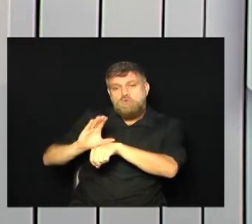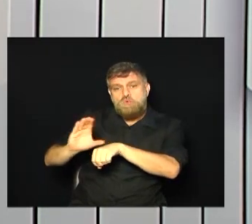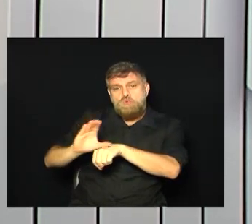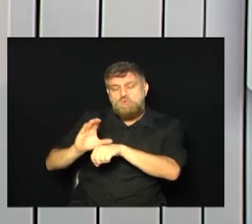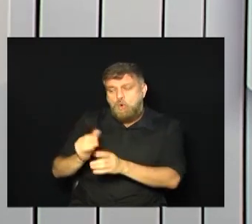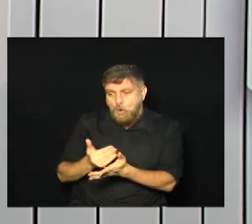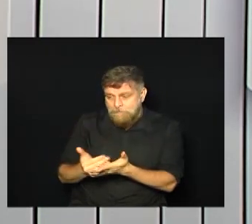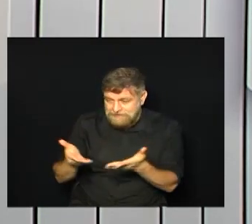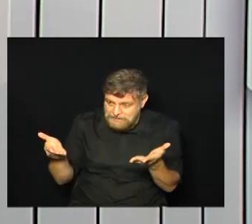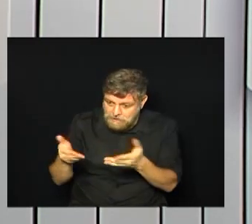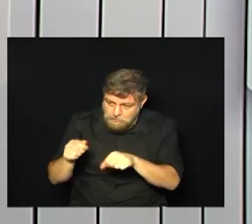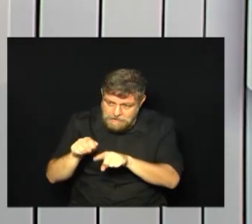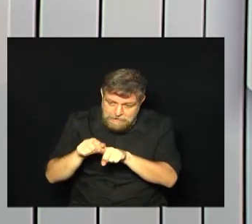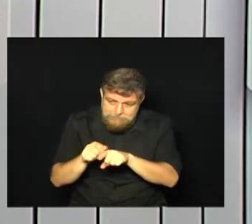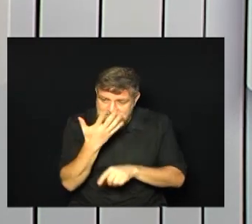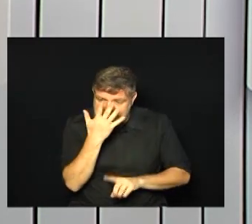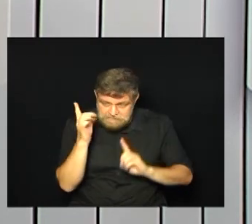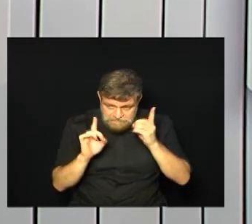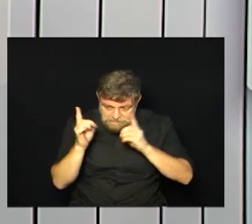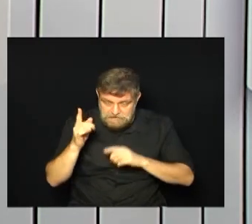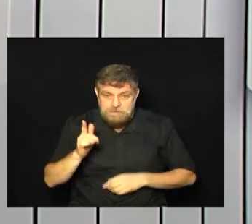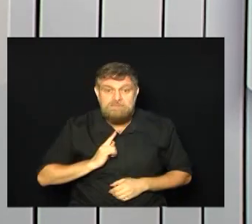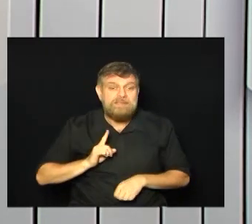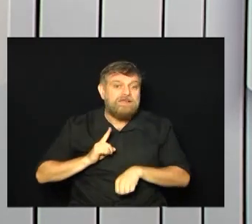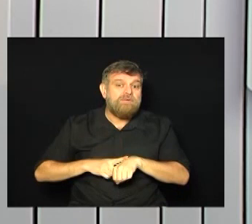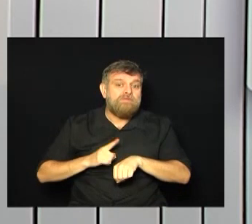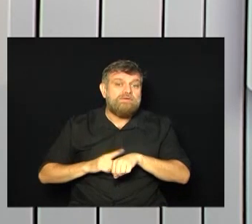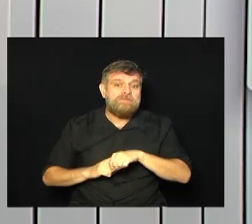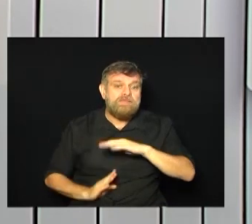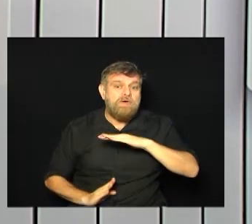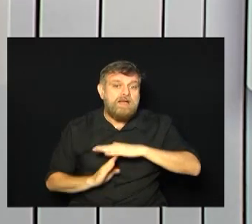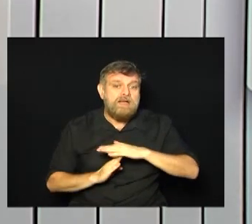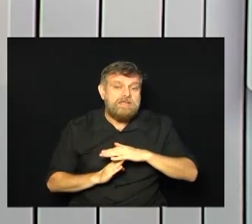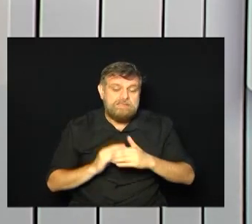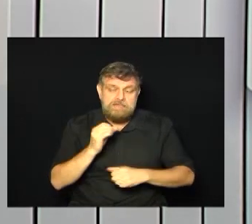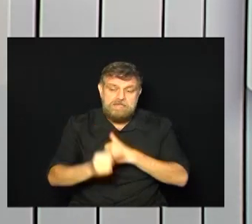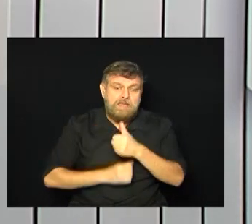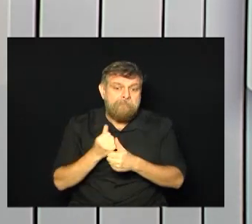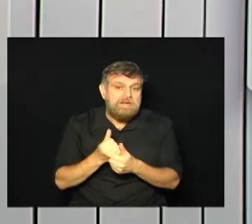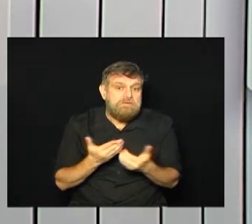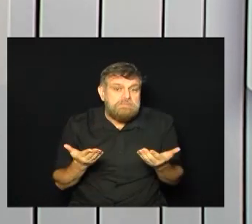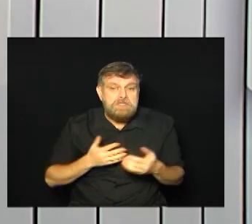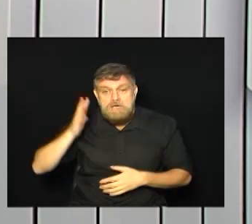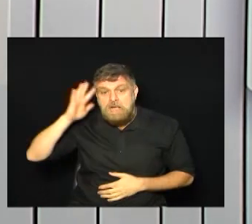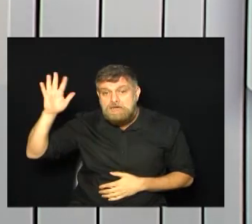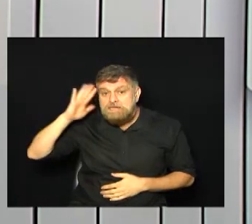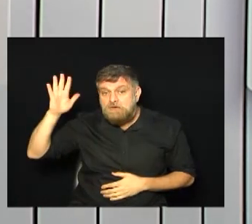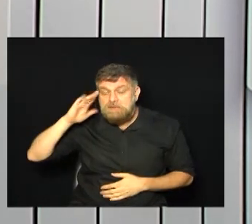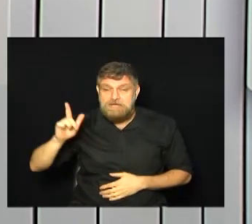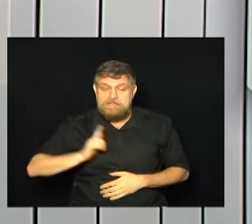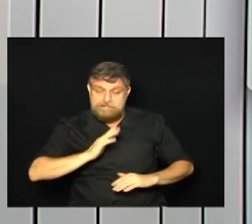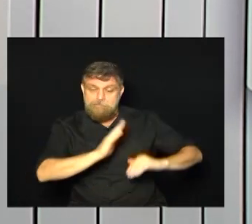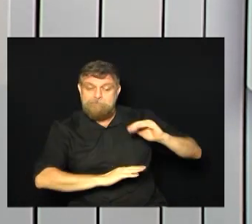começam já agora no mês de fevereiro, tem duração até o meio do ano, são só aulas teóricas, tem a